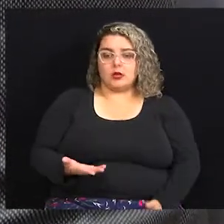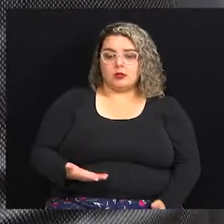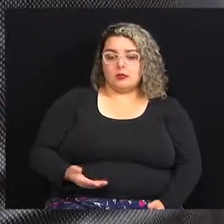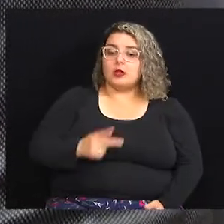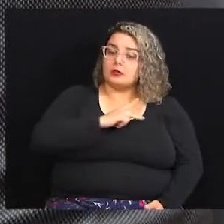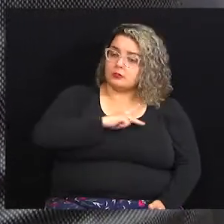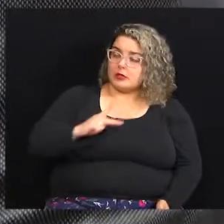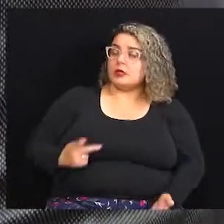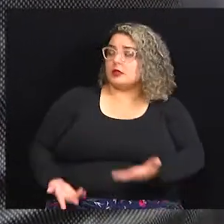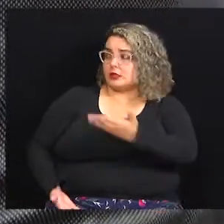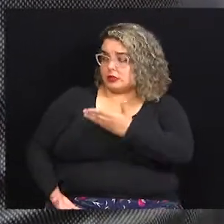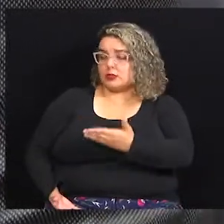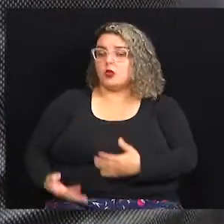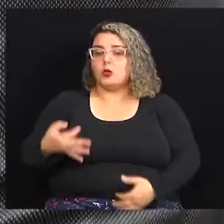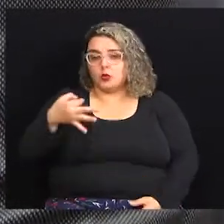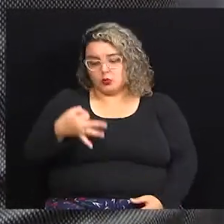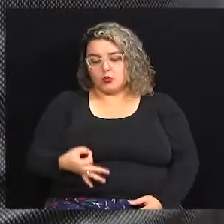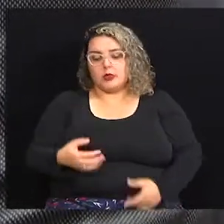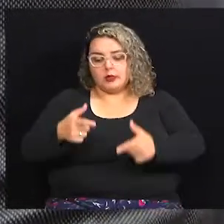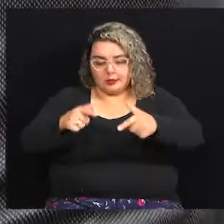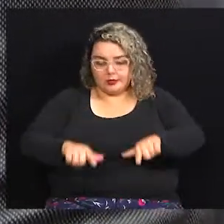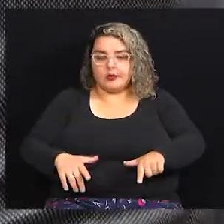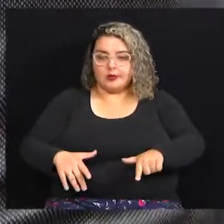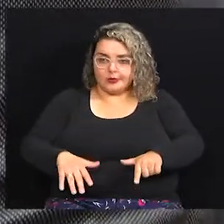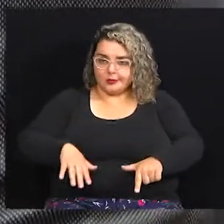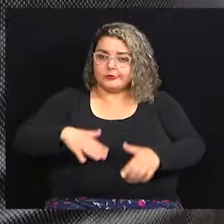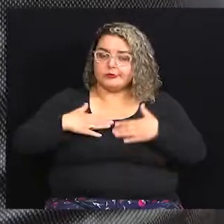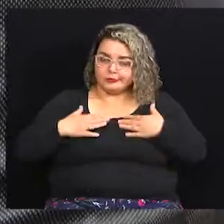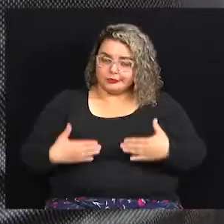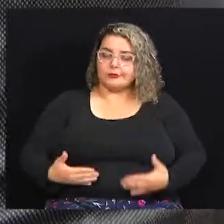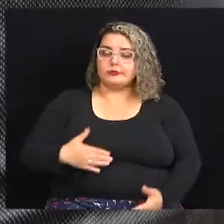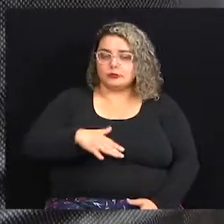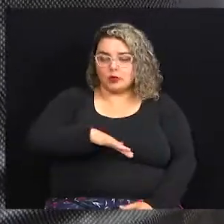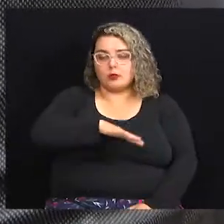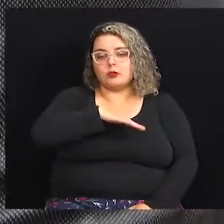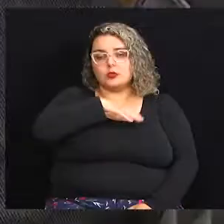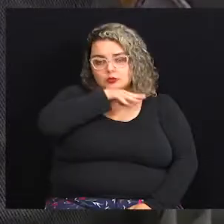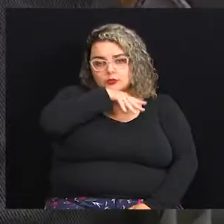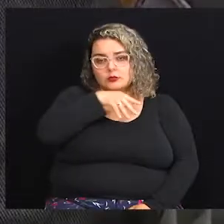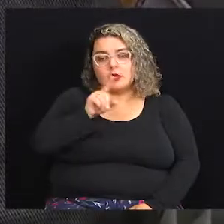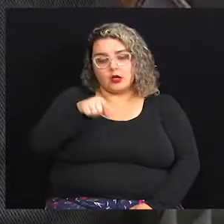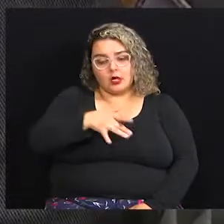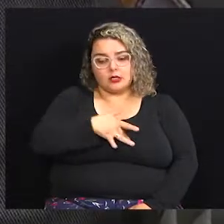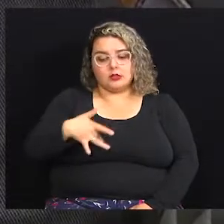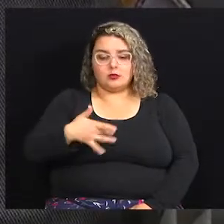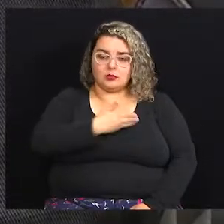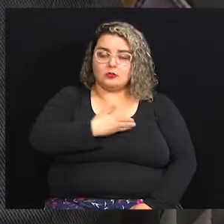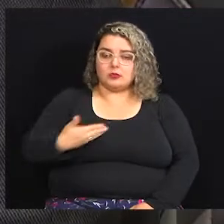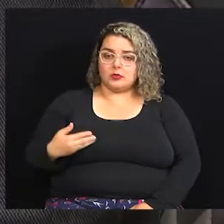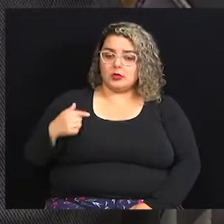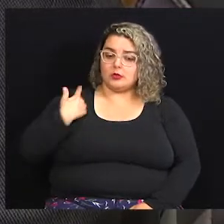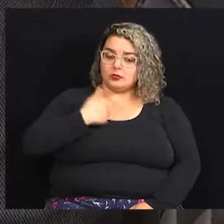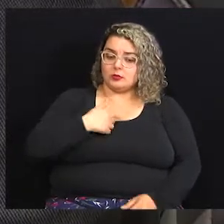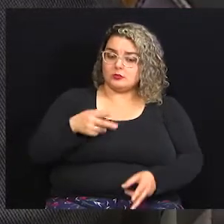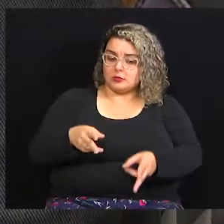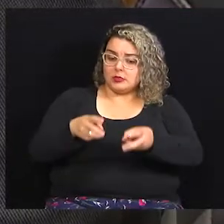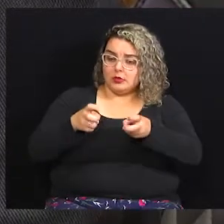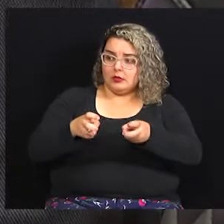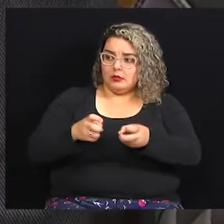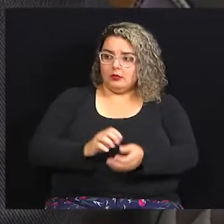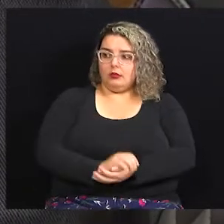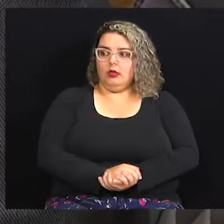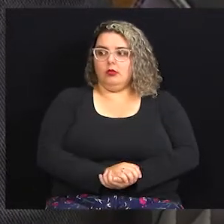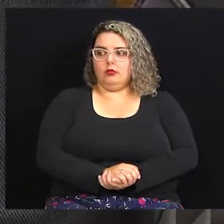a destinação correta do corpo desses animais é uma questão de saúde pública a gente percebe